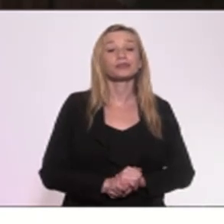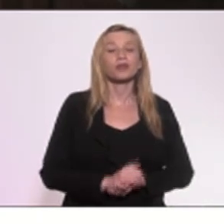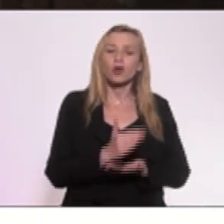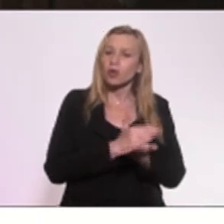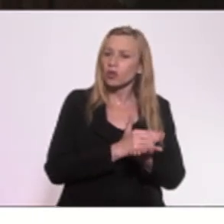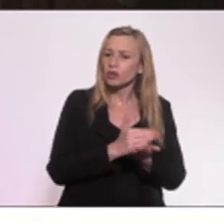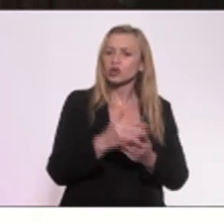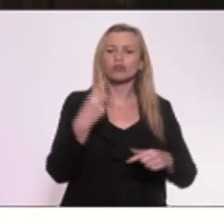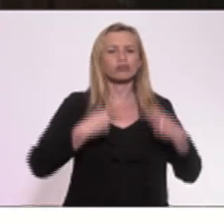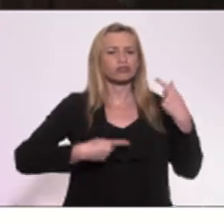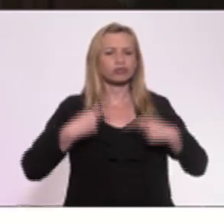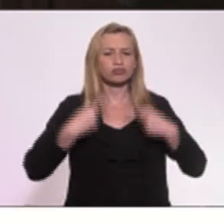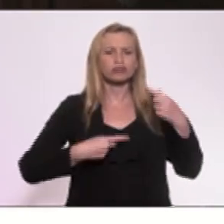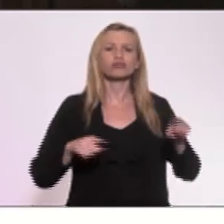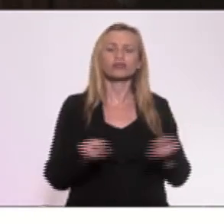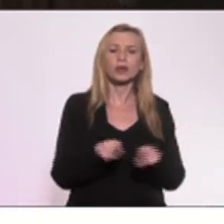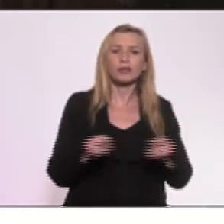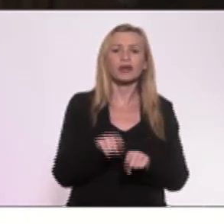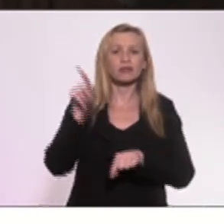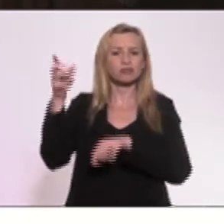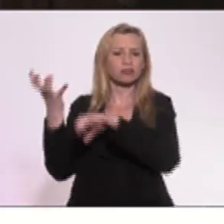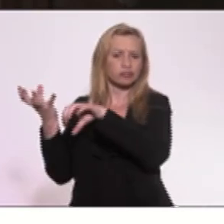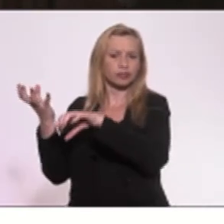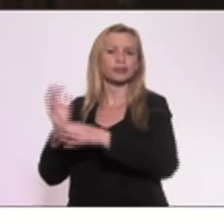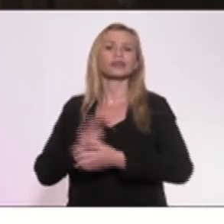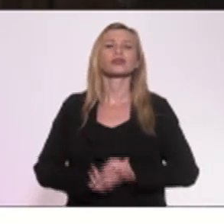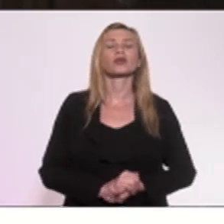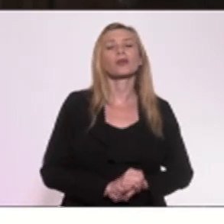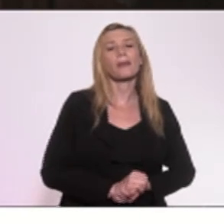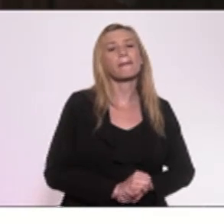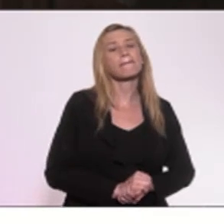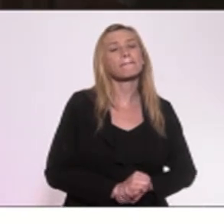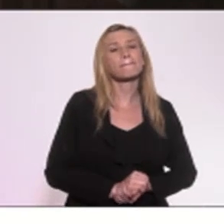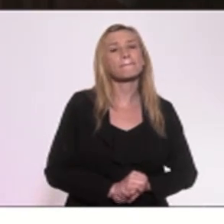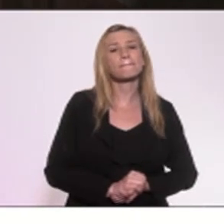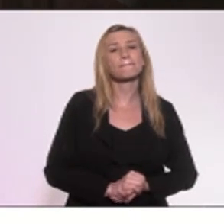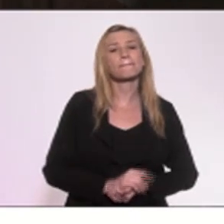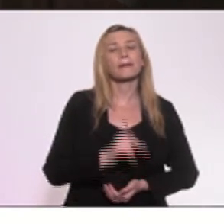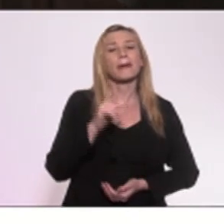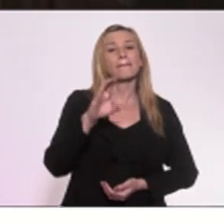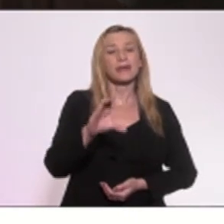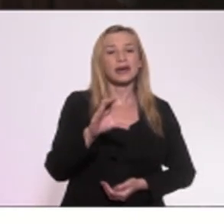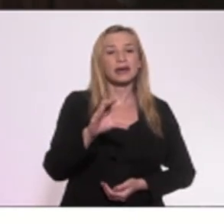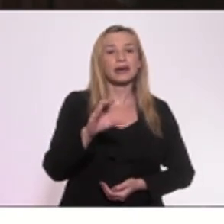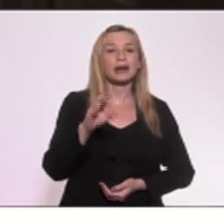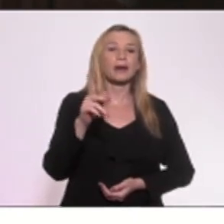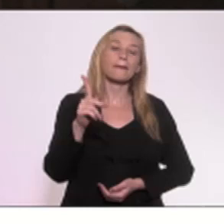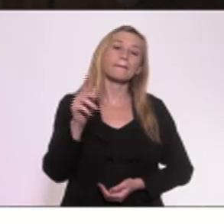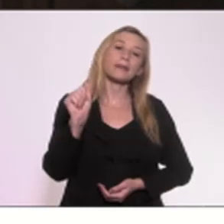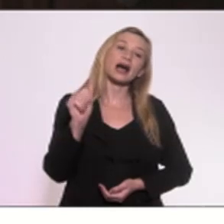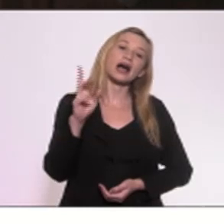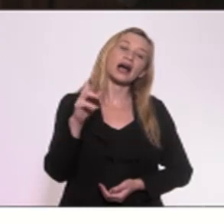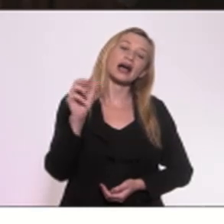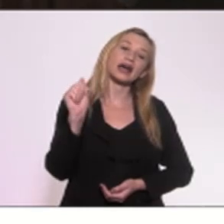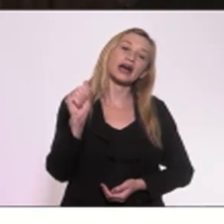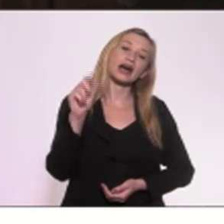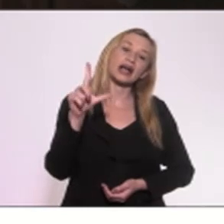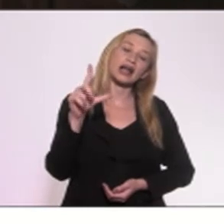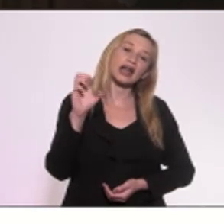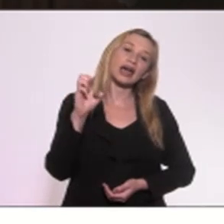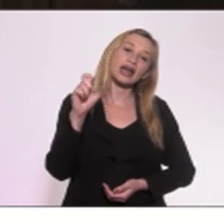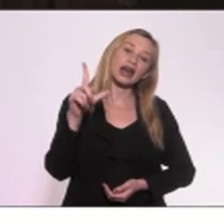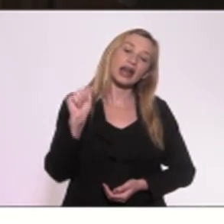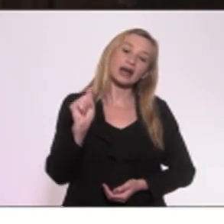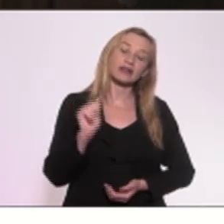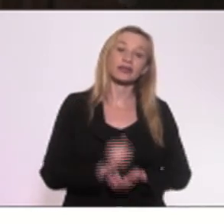começou a ser discutido também no Senado a PEC paralela, que representa